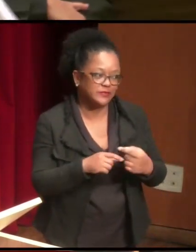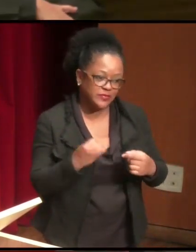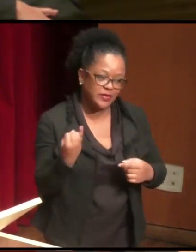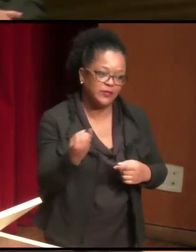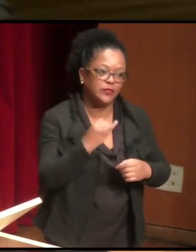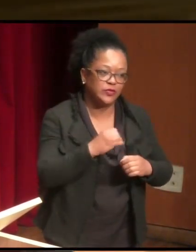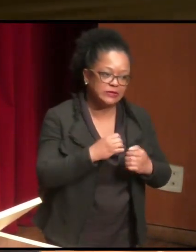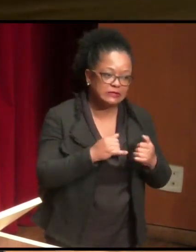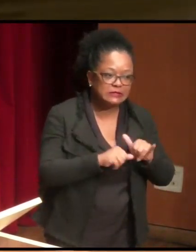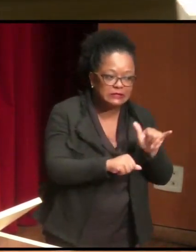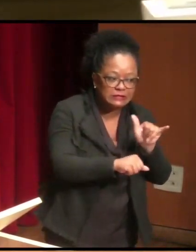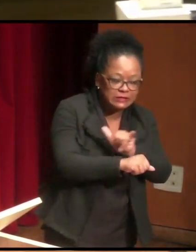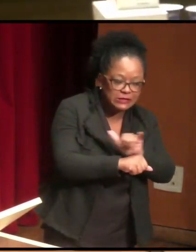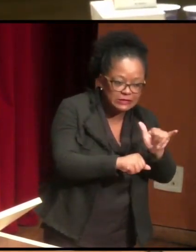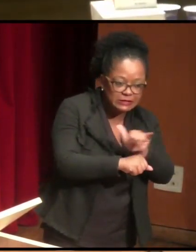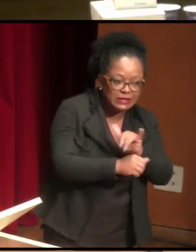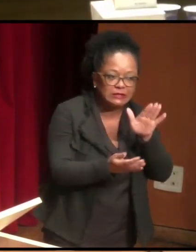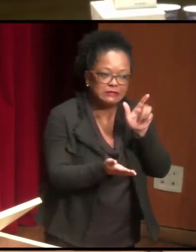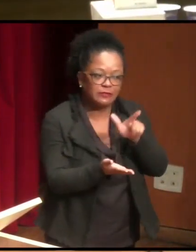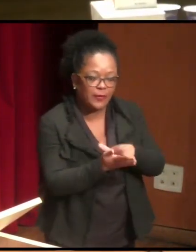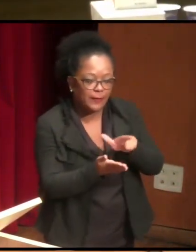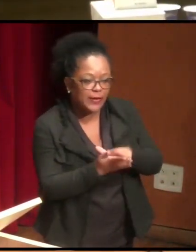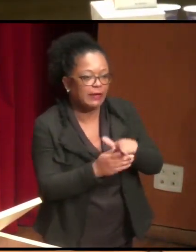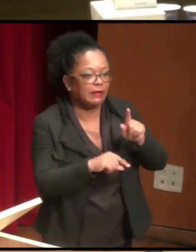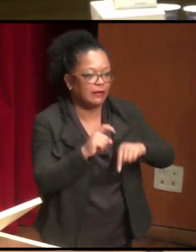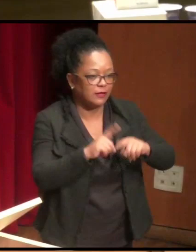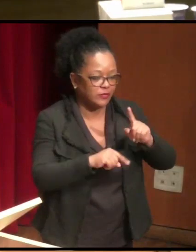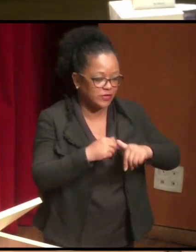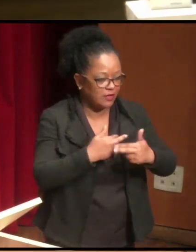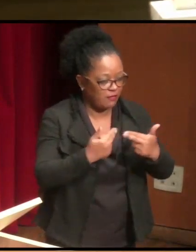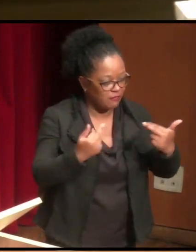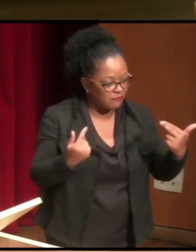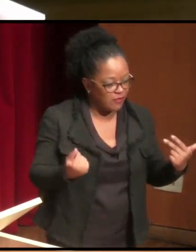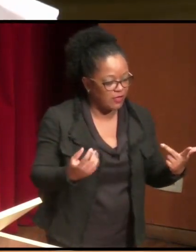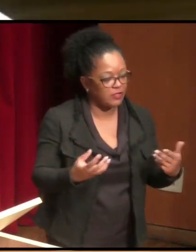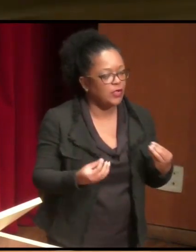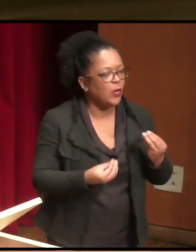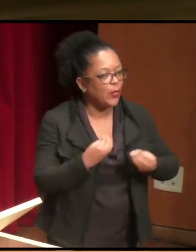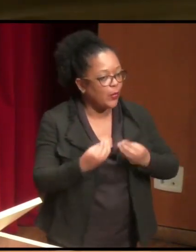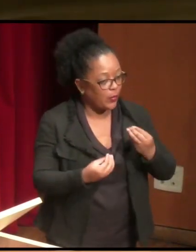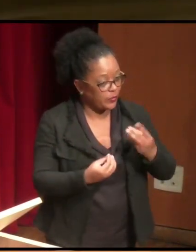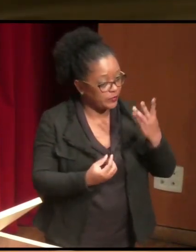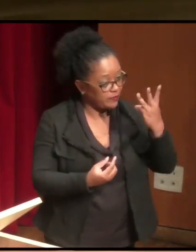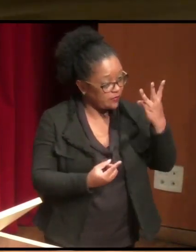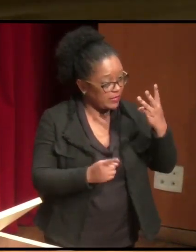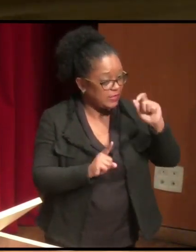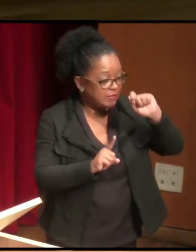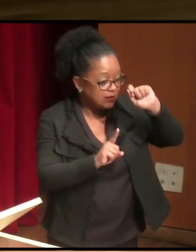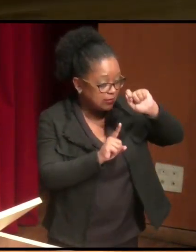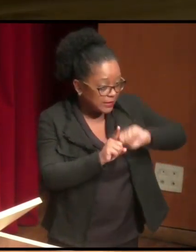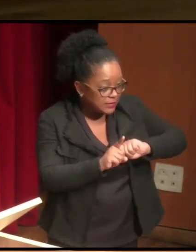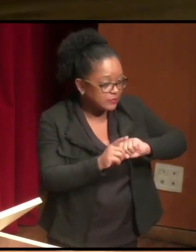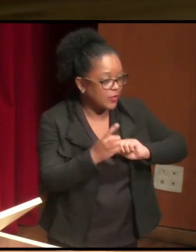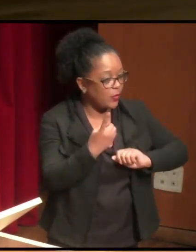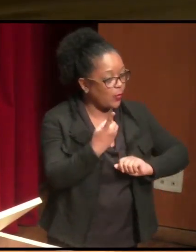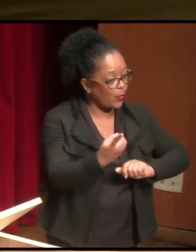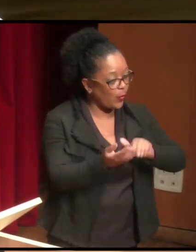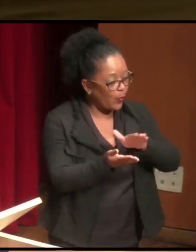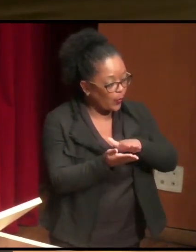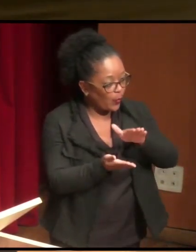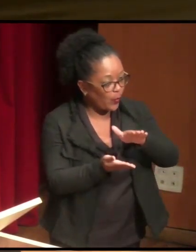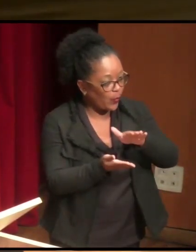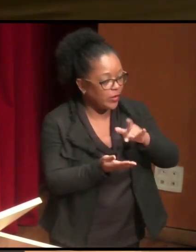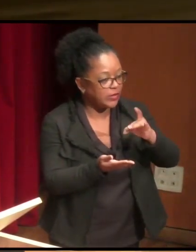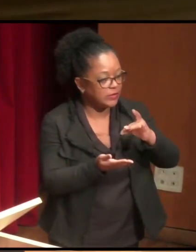de papéis, a gente também faz outros materiais. E aí como faz? A cada 3 meses sai o livro, as pessoas se cadastram,